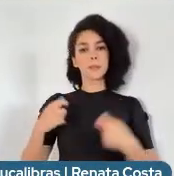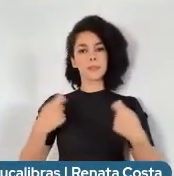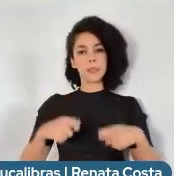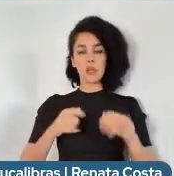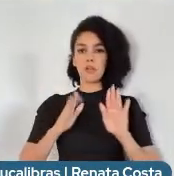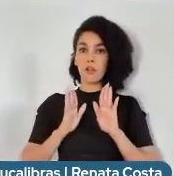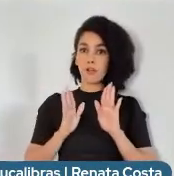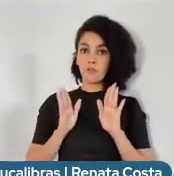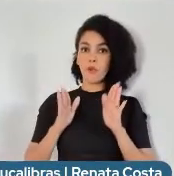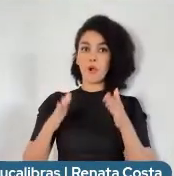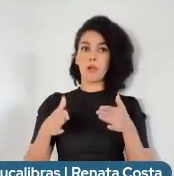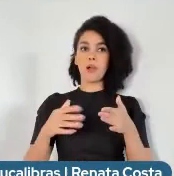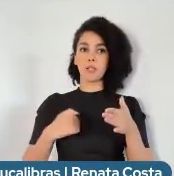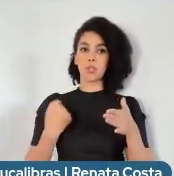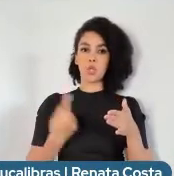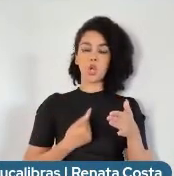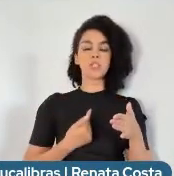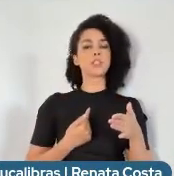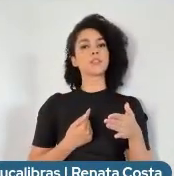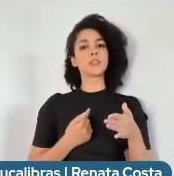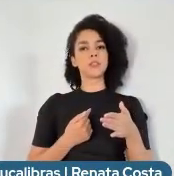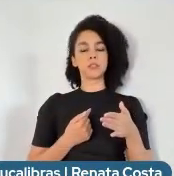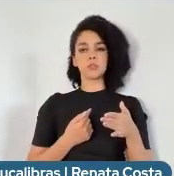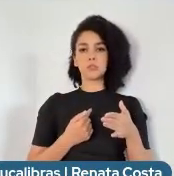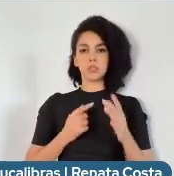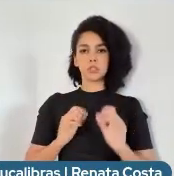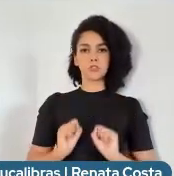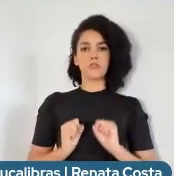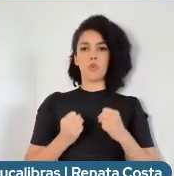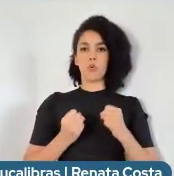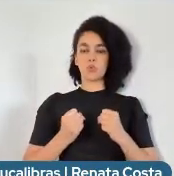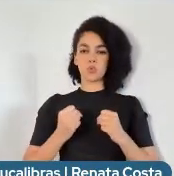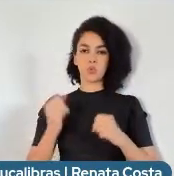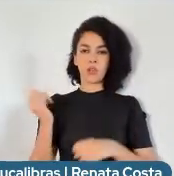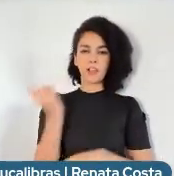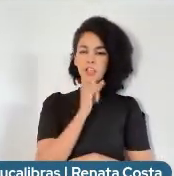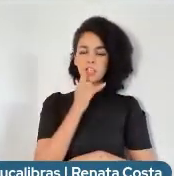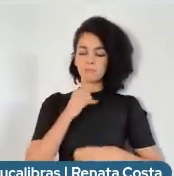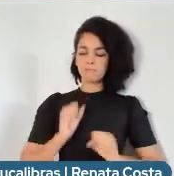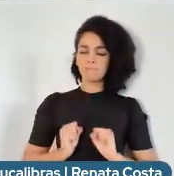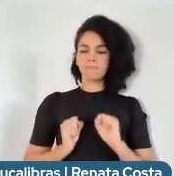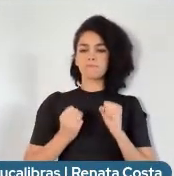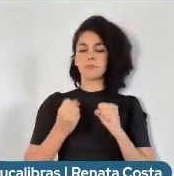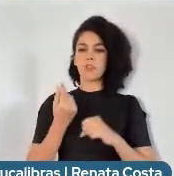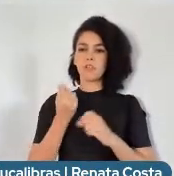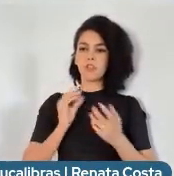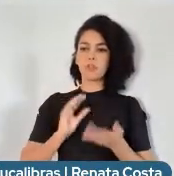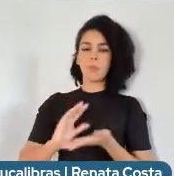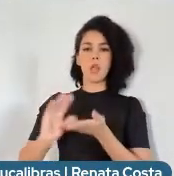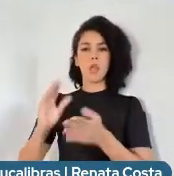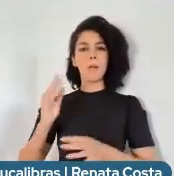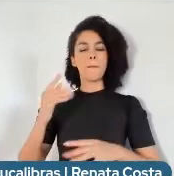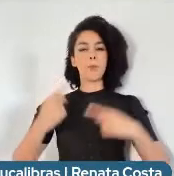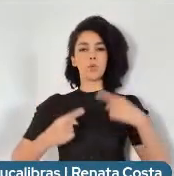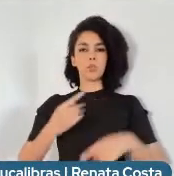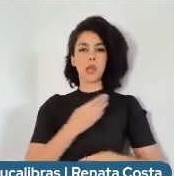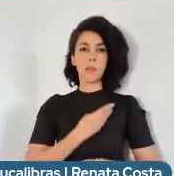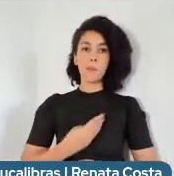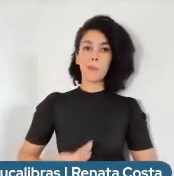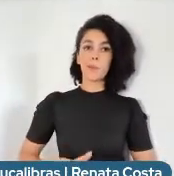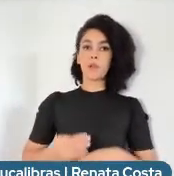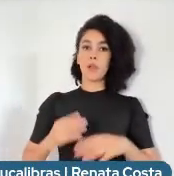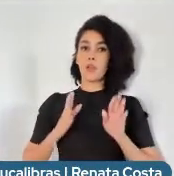focar as nossas atenções, o nosso esforço, a nossa energia para investimentos, para políticas públicas